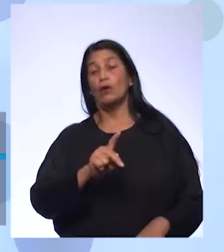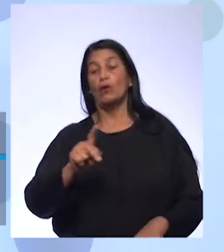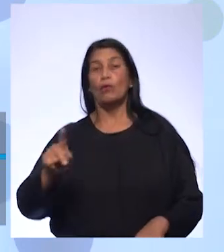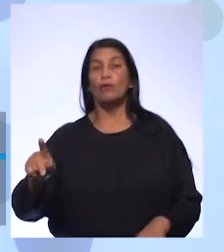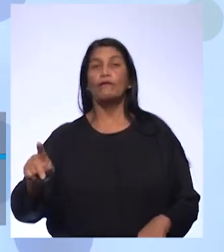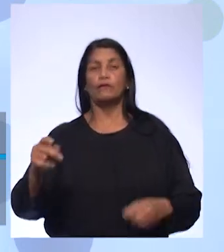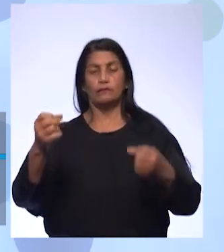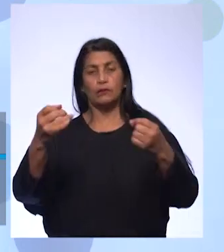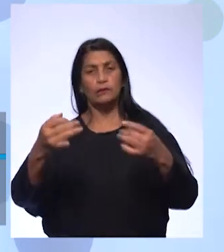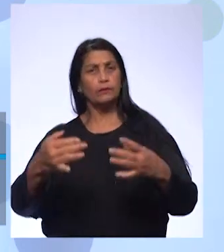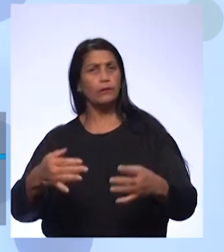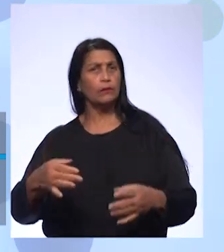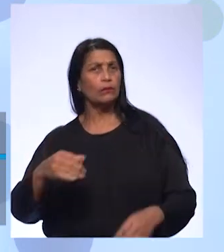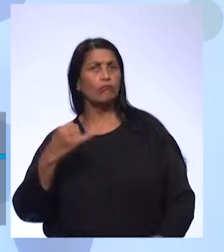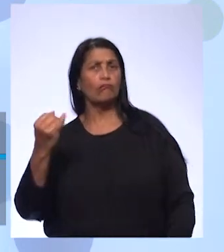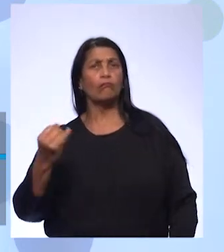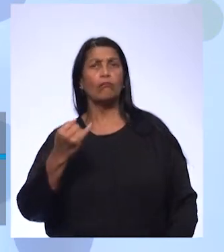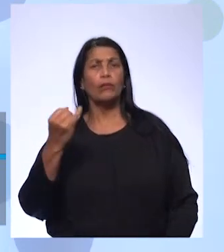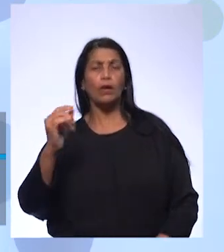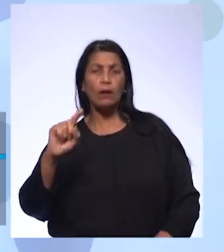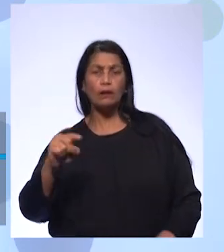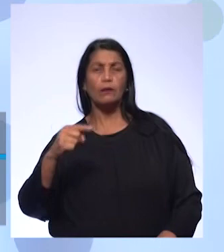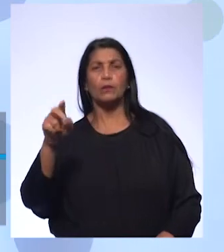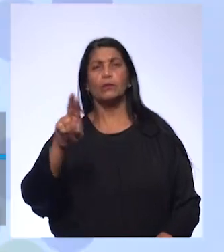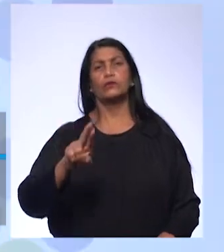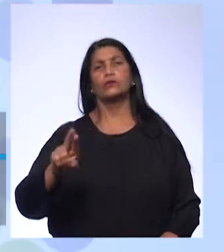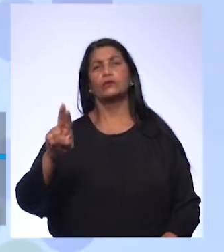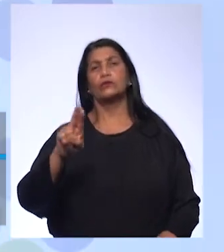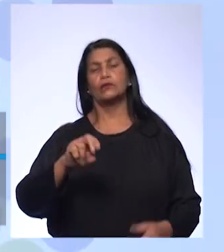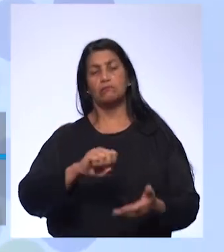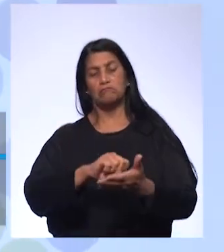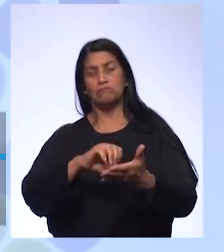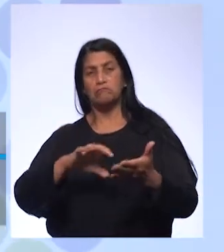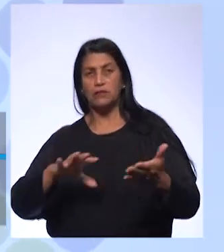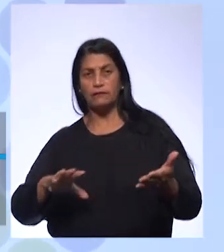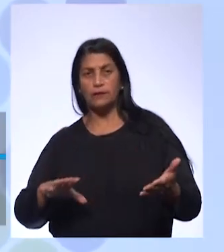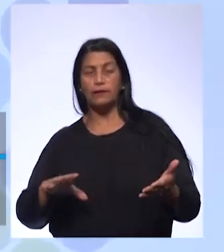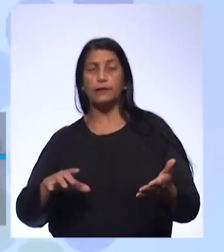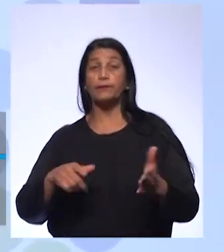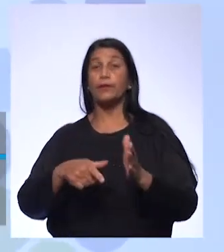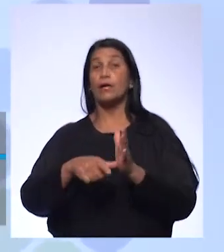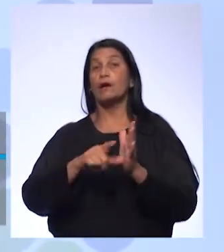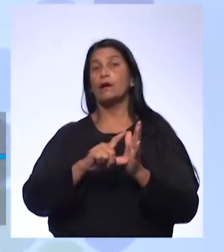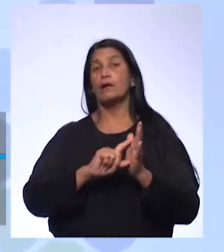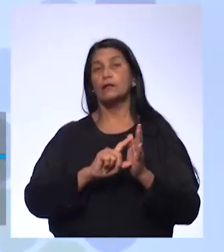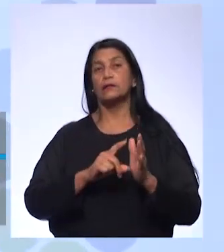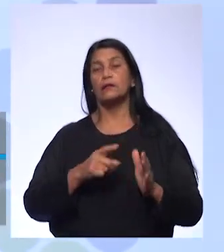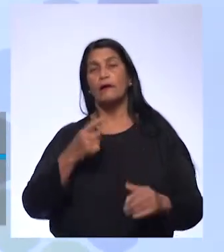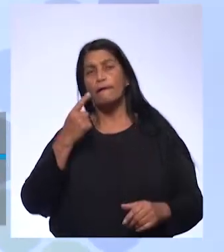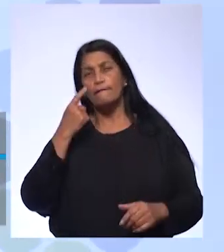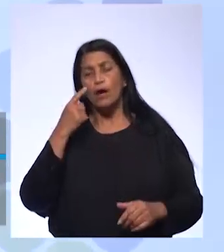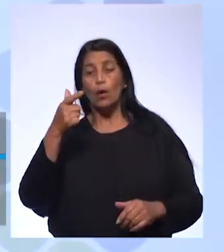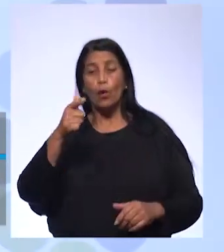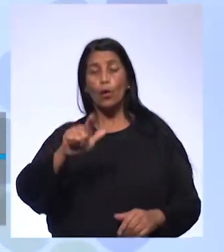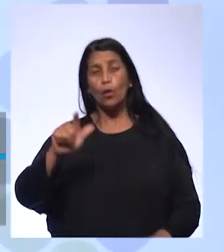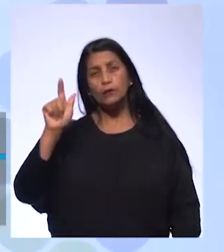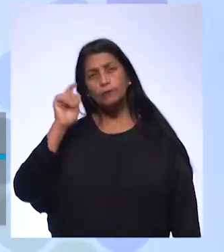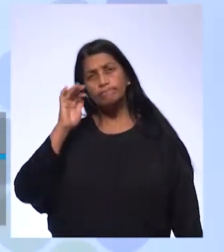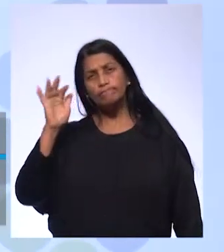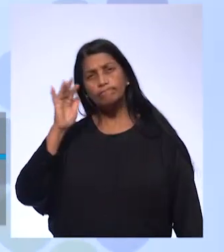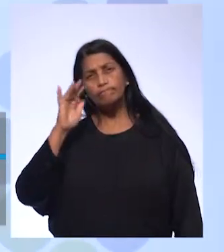vamos utilizar isso para a atividade que vem já já. Antes disso, a gente vai ver aí outra teoria